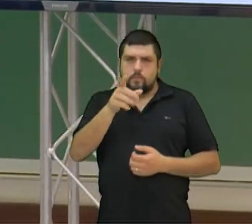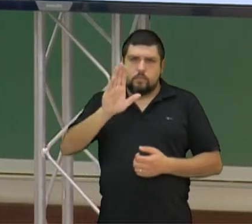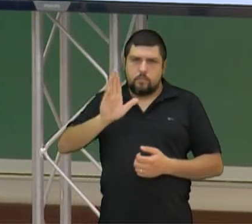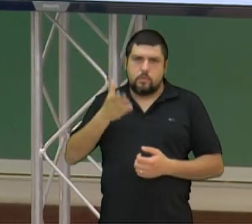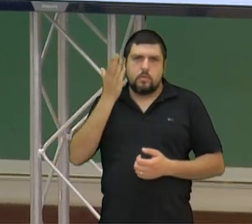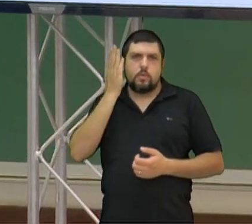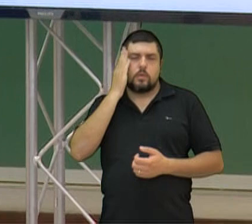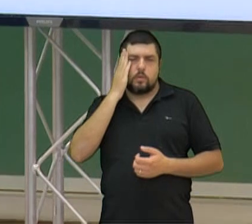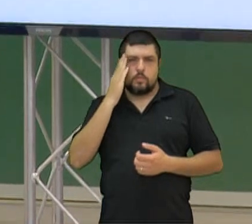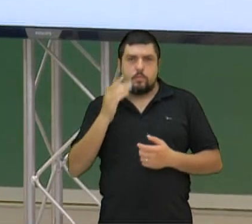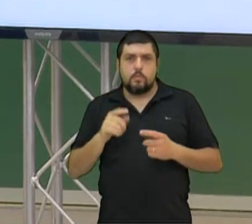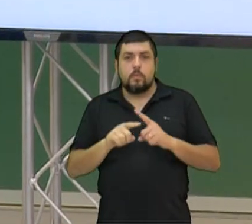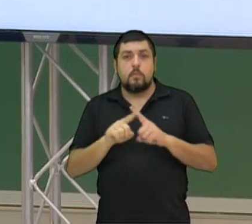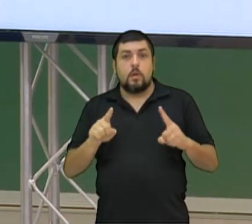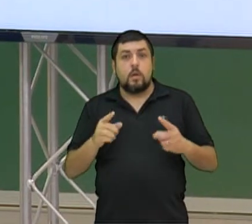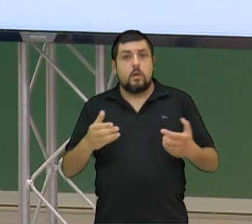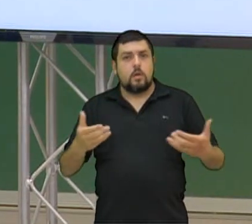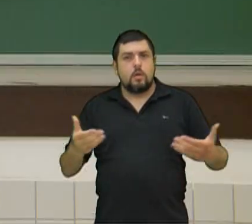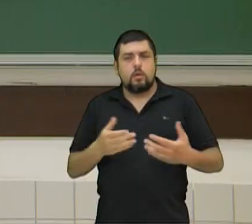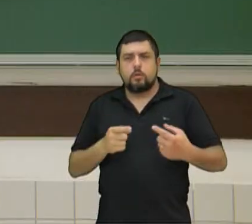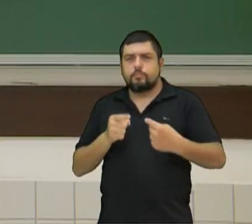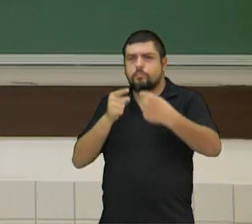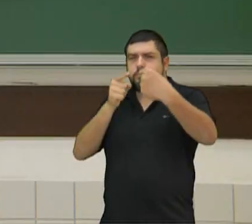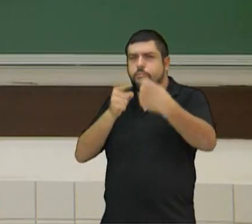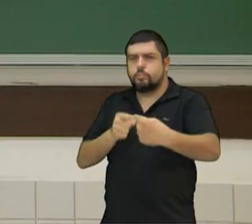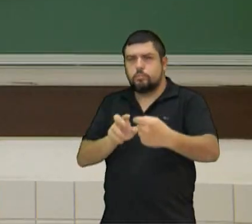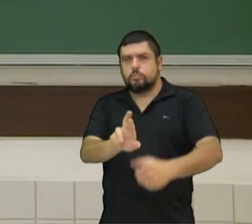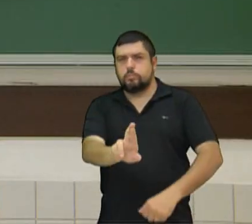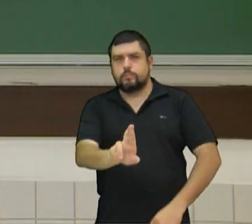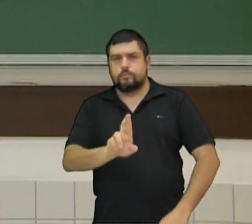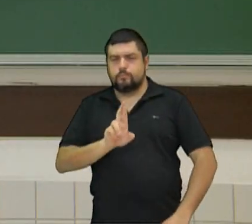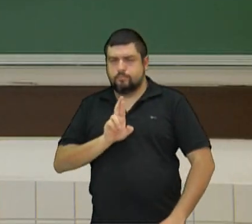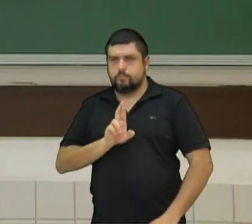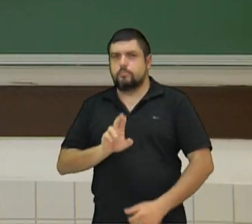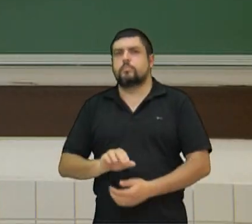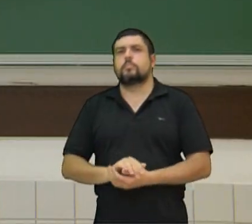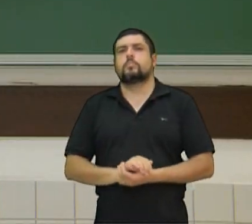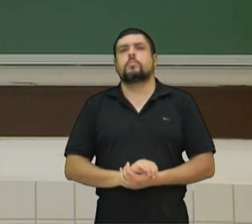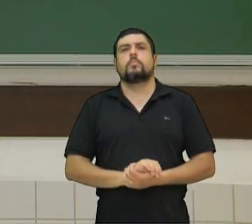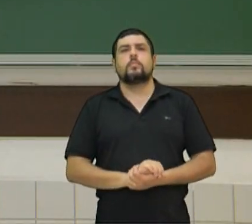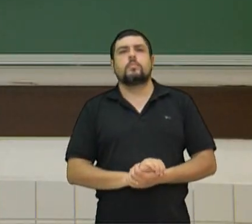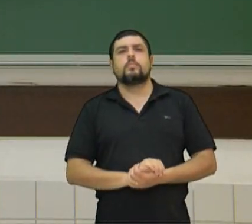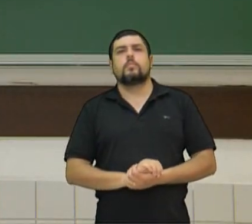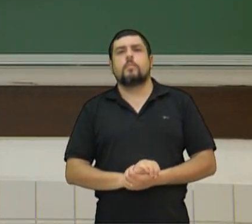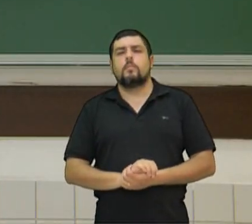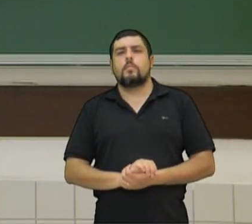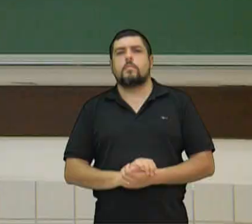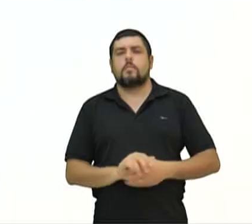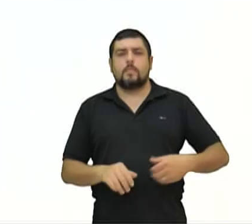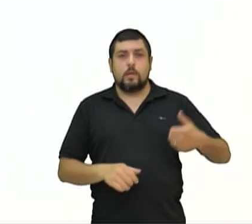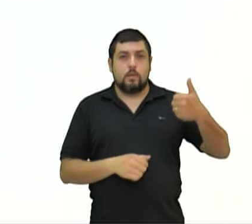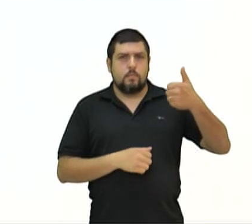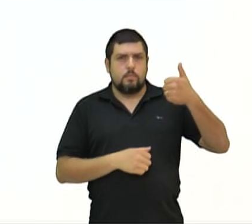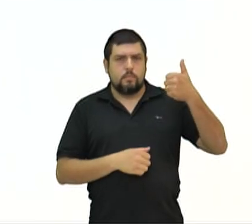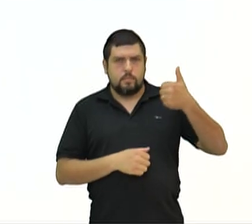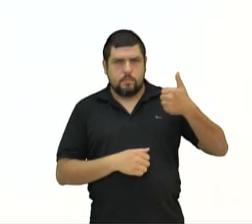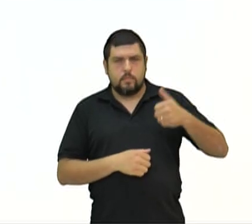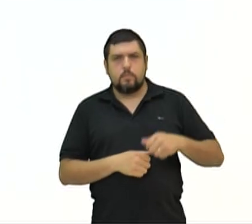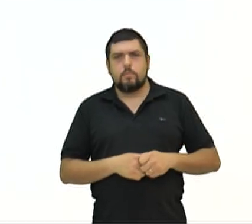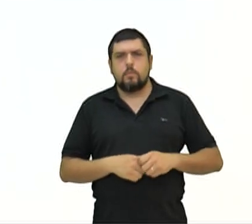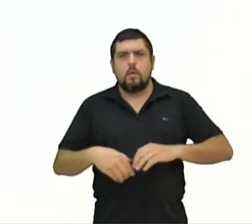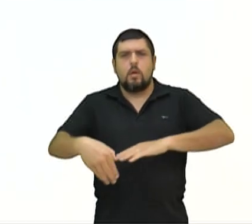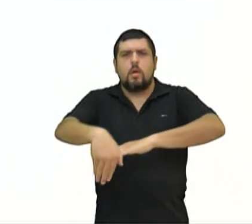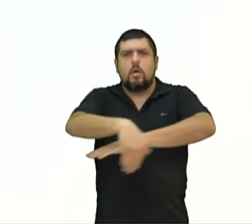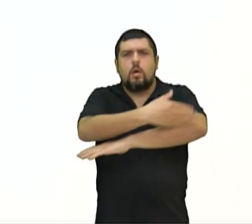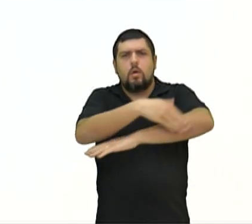nós vamos responder um quiz aí para ver se vocês estão sabendo o negócio, certo? Vamos lá então. Primeira questão, em uma ladeira